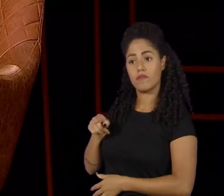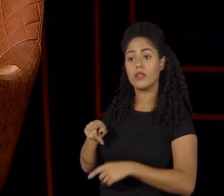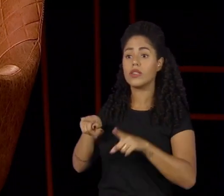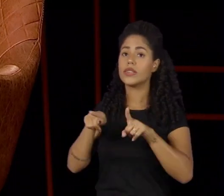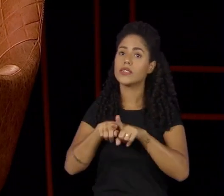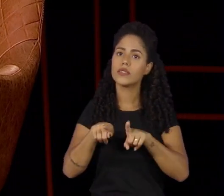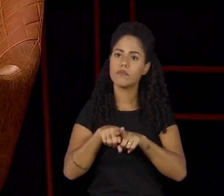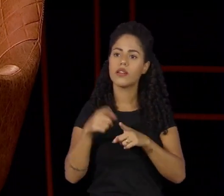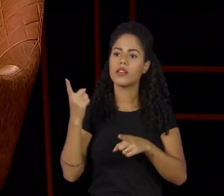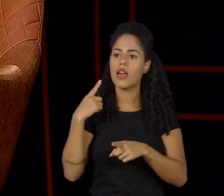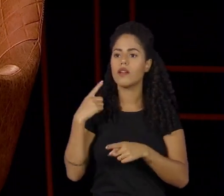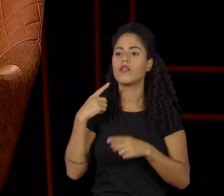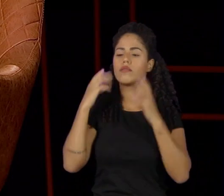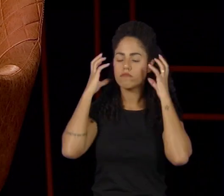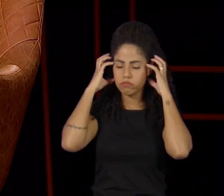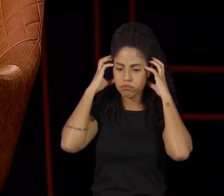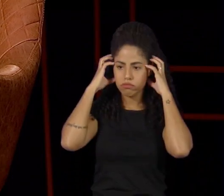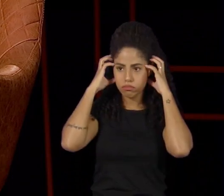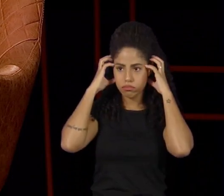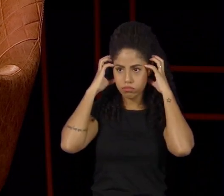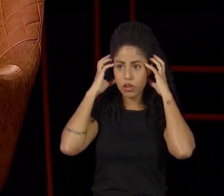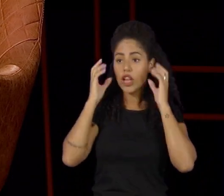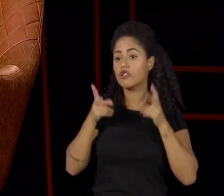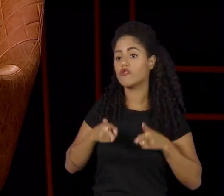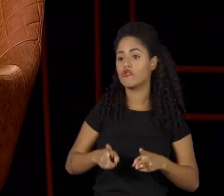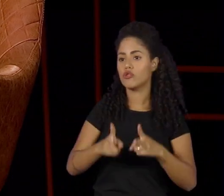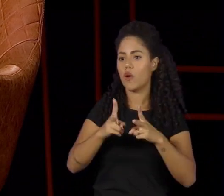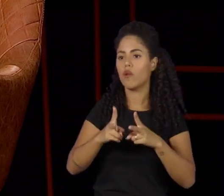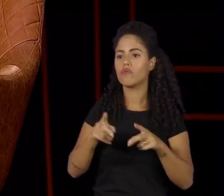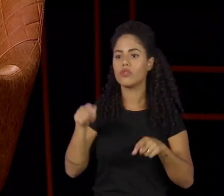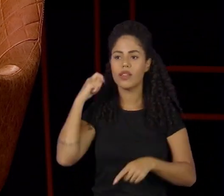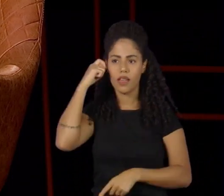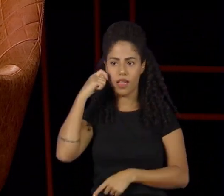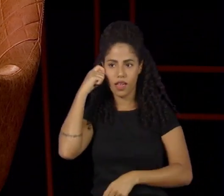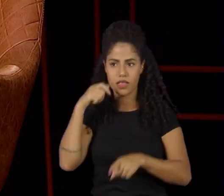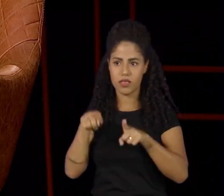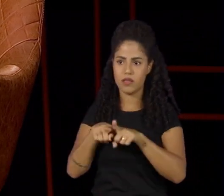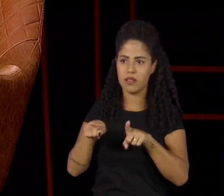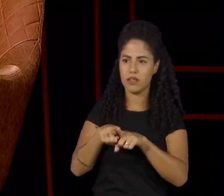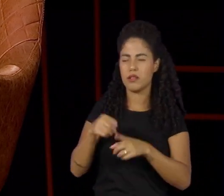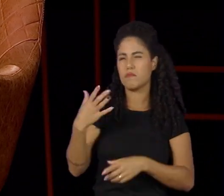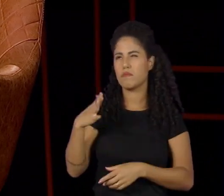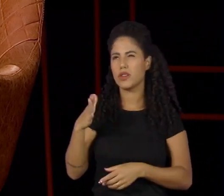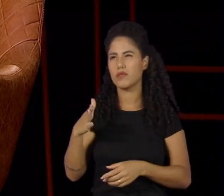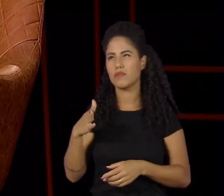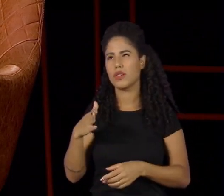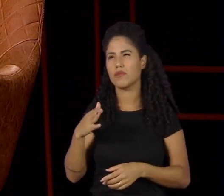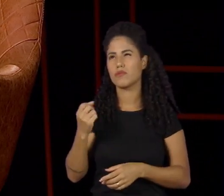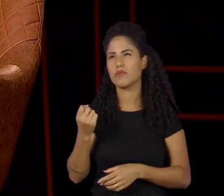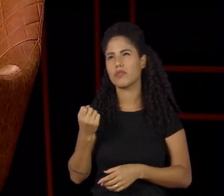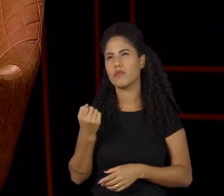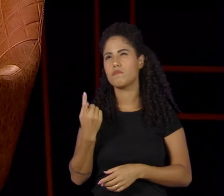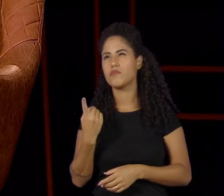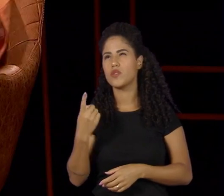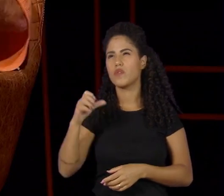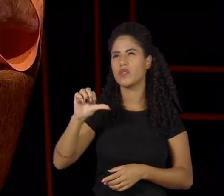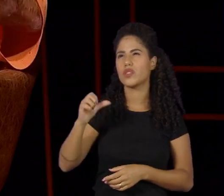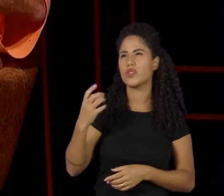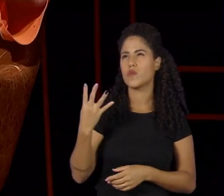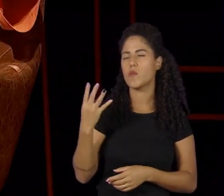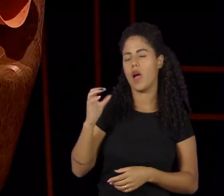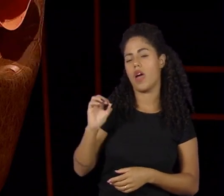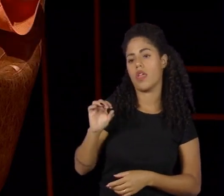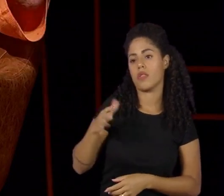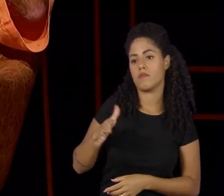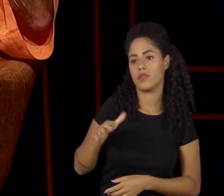E ela foi fazer rádio novamente. Ela foi uma radioatriz muito famosa, assim, eu nasci em 48, nos anos 40 ela